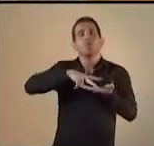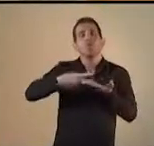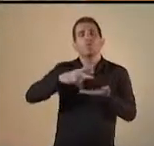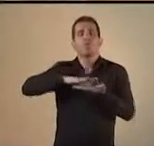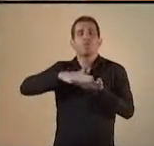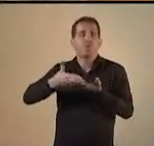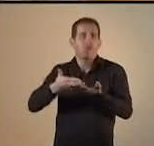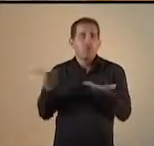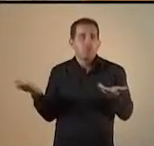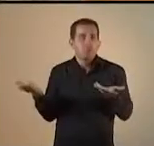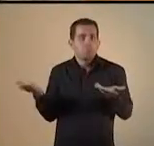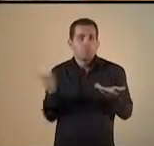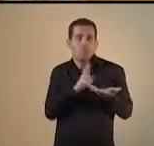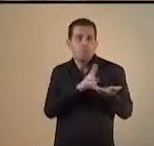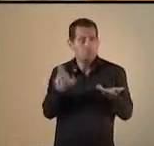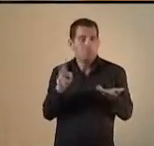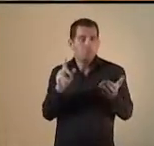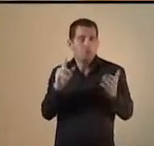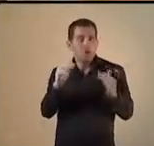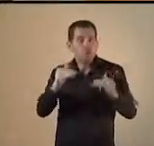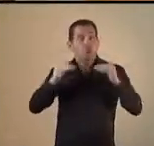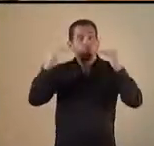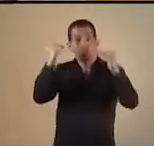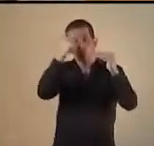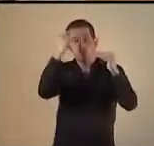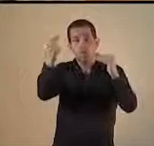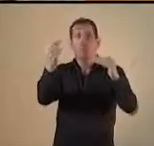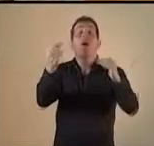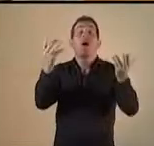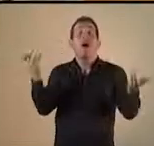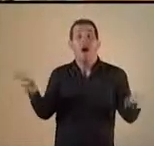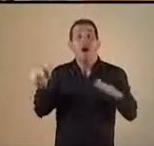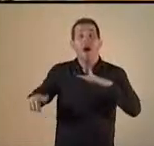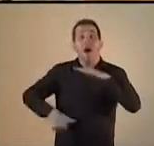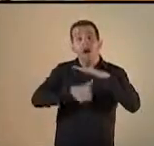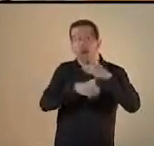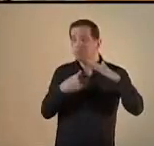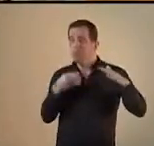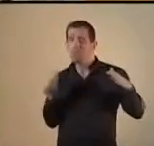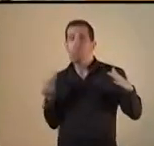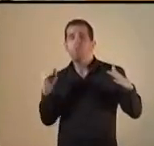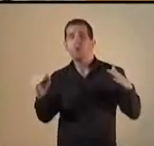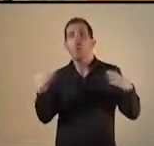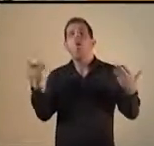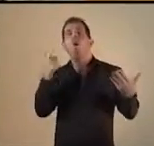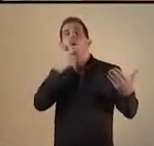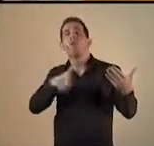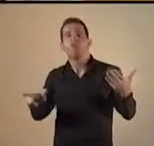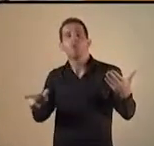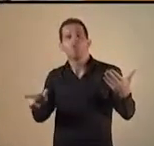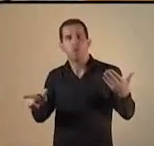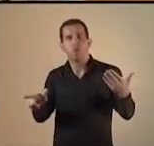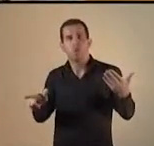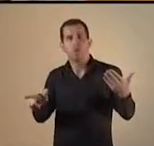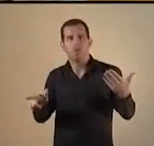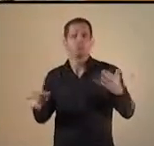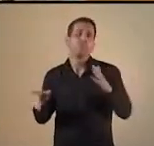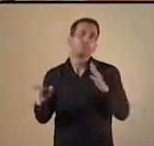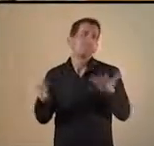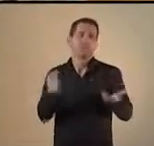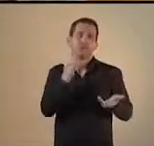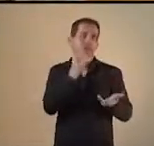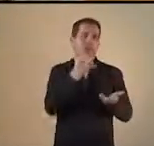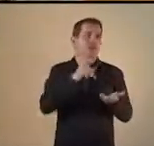nível superior. Né? E aí o reitor vai e especifica a língua quando sai o edital. Né? Daí